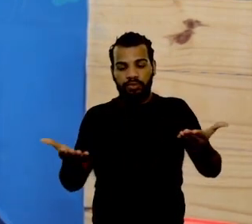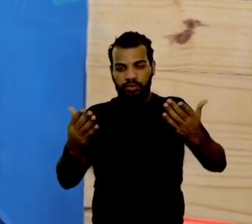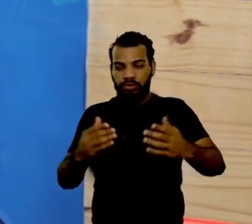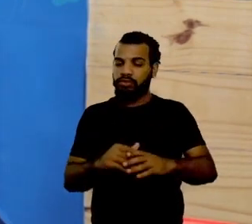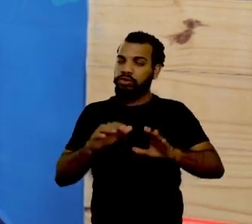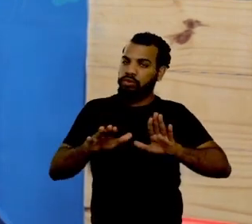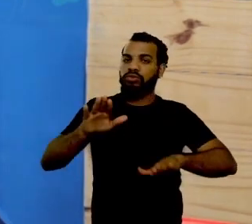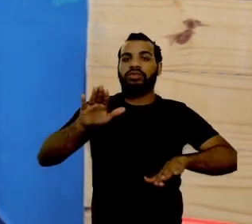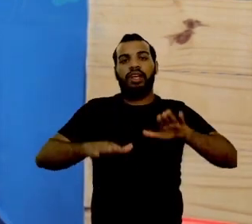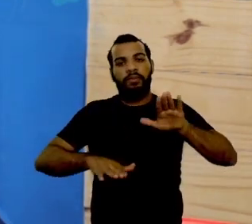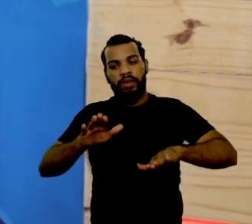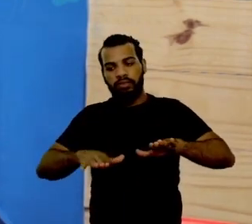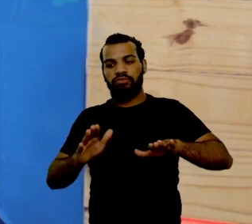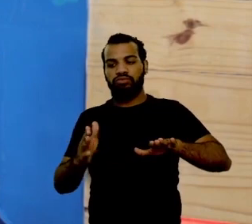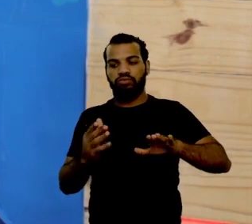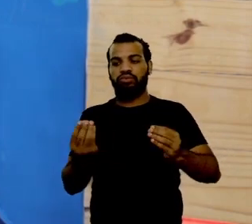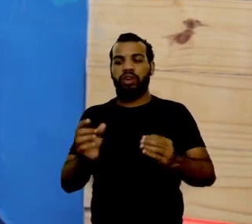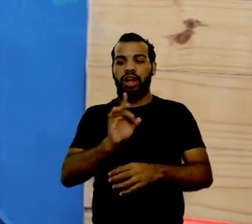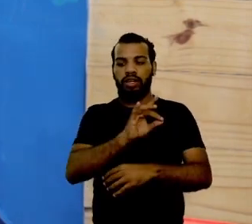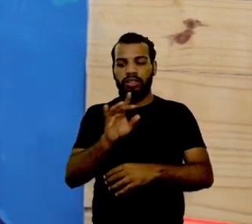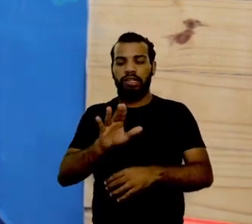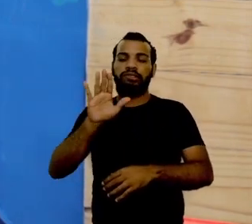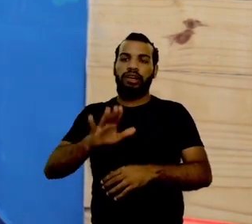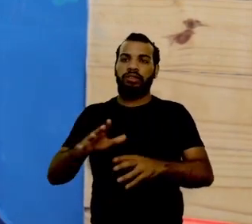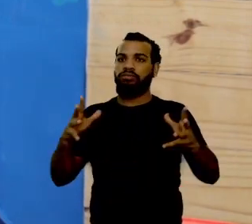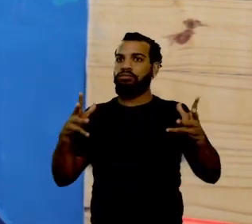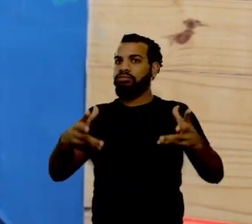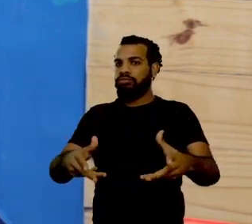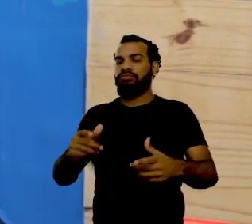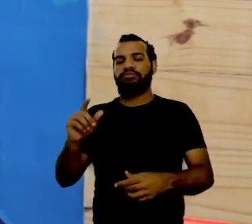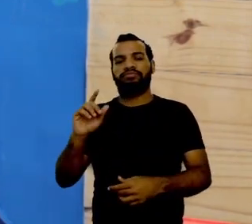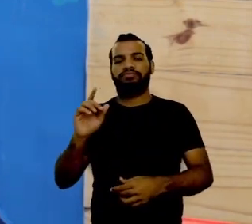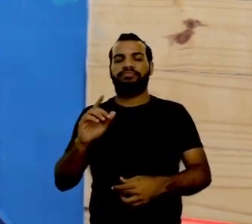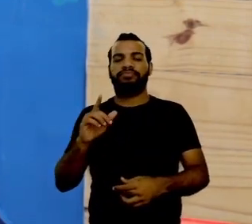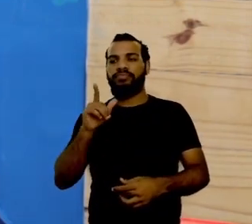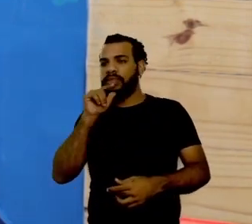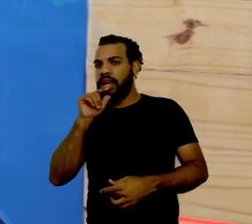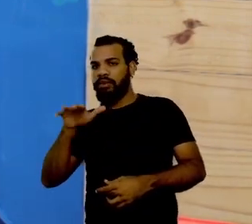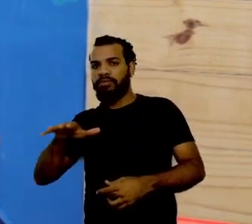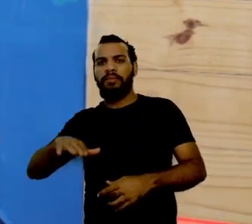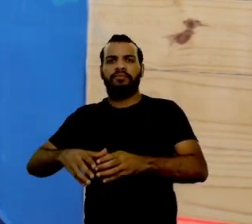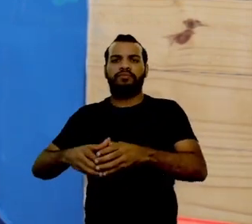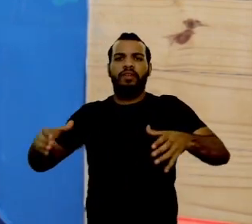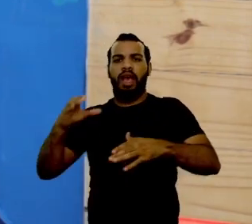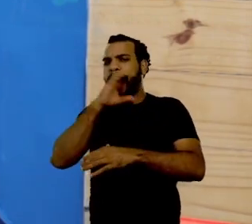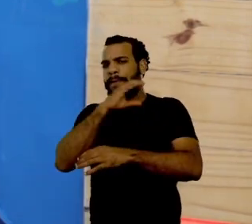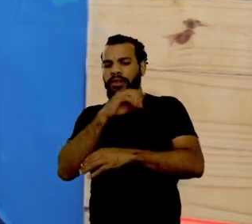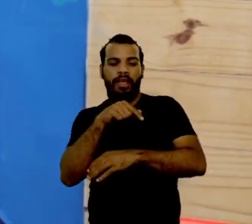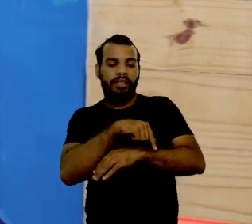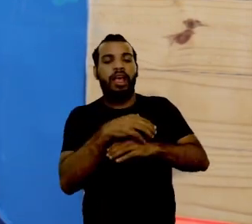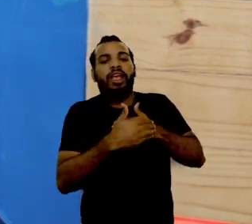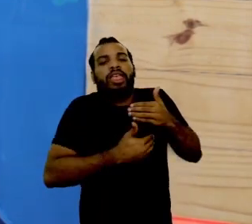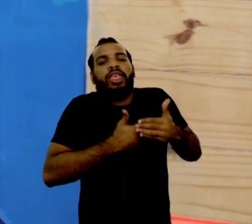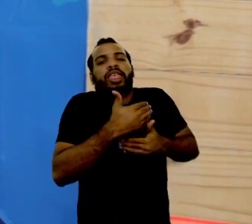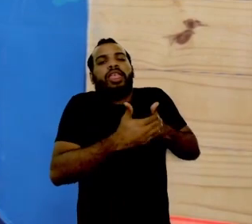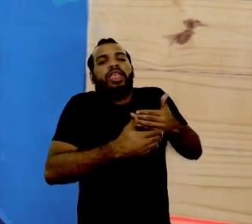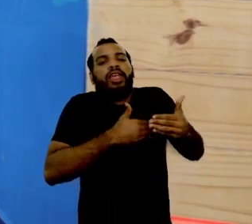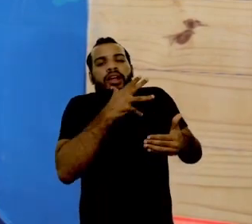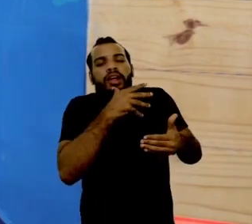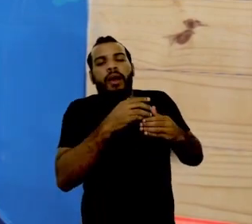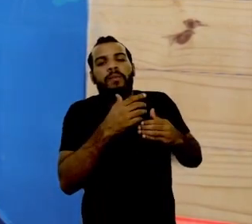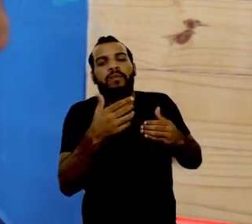do coeficiente de dilatação. O líquido, em geral, não. Dilata mais rápido. Geralmente, a dilatação do líquido é mais